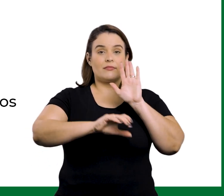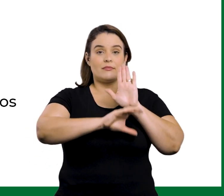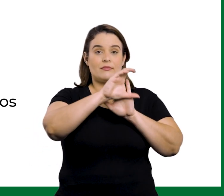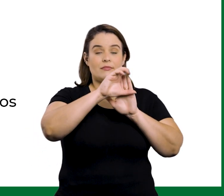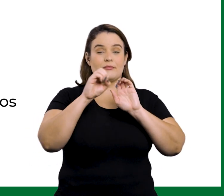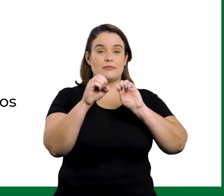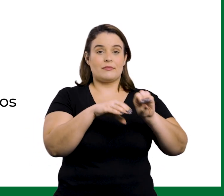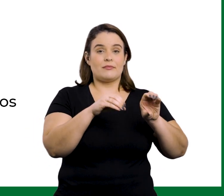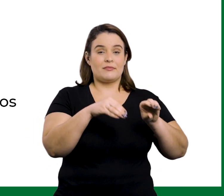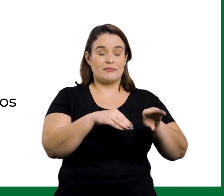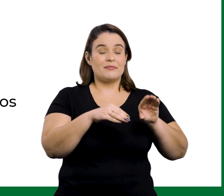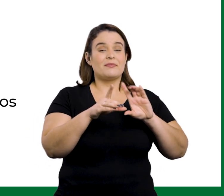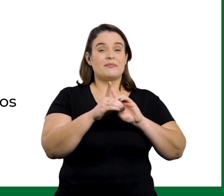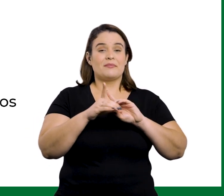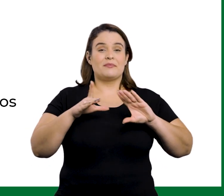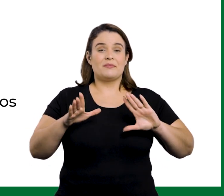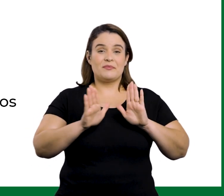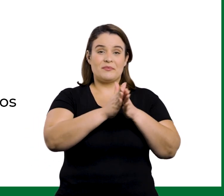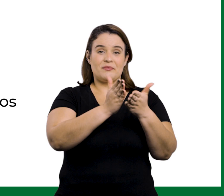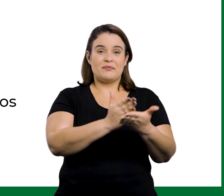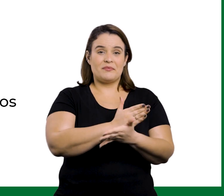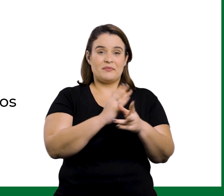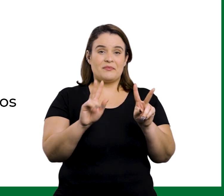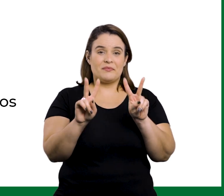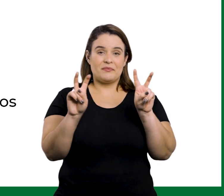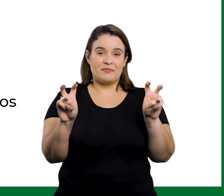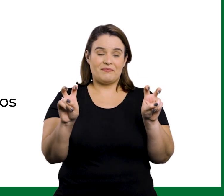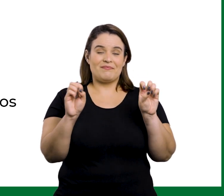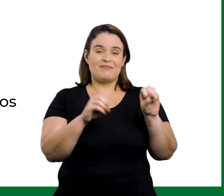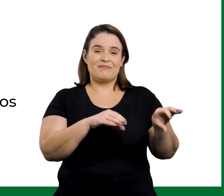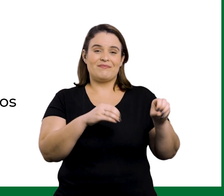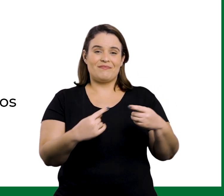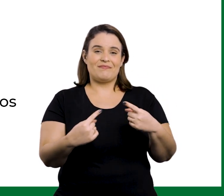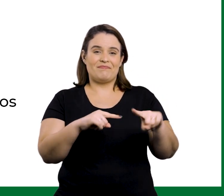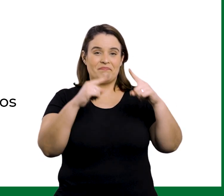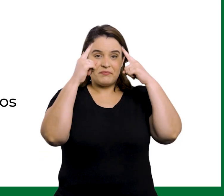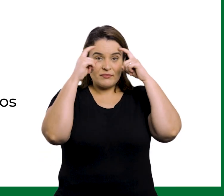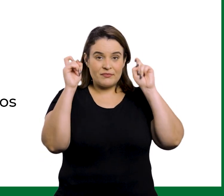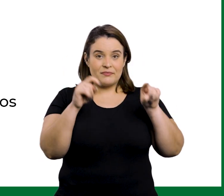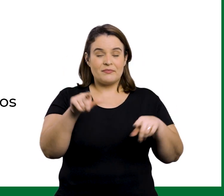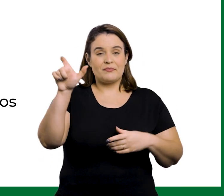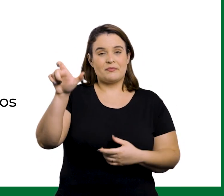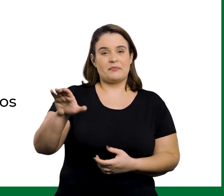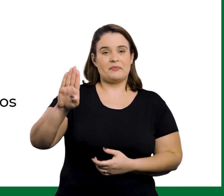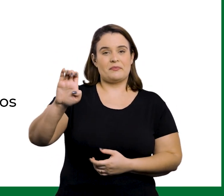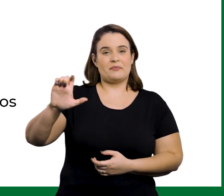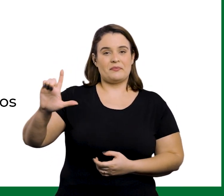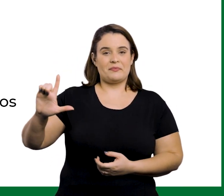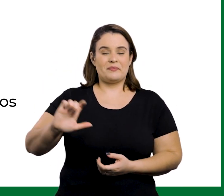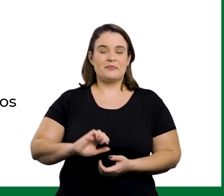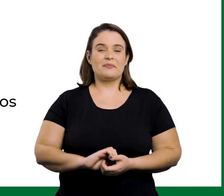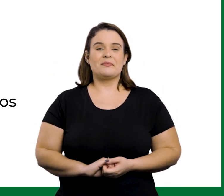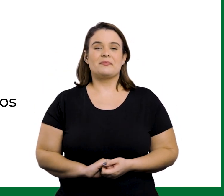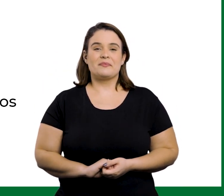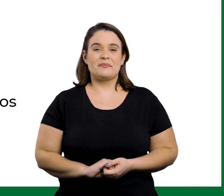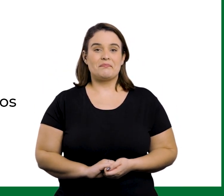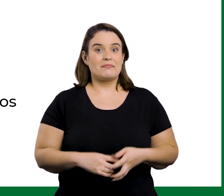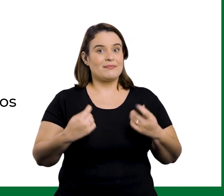base o capítulo Educação Democrática, do livro Educação contra a Barbárie, escrito por Bell